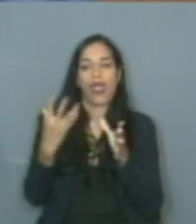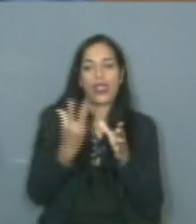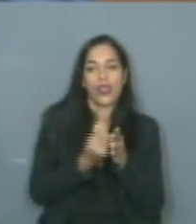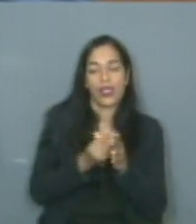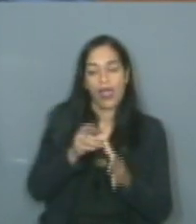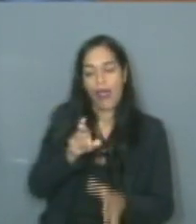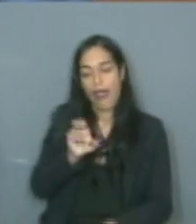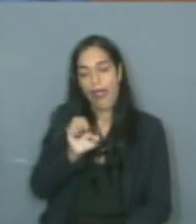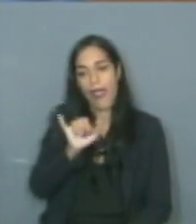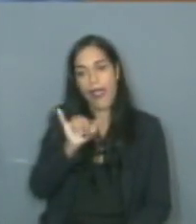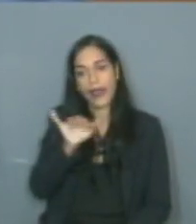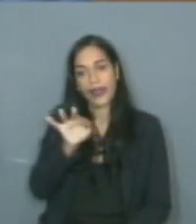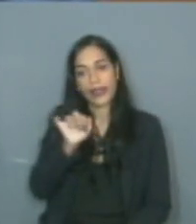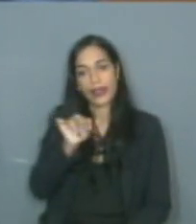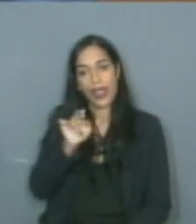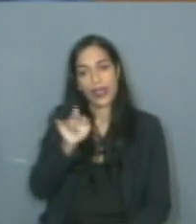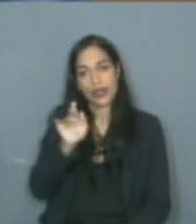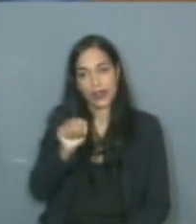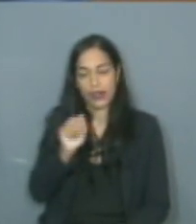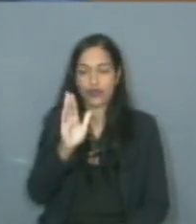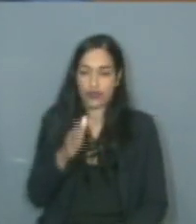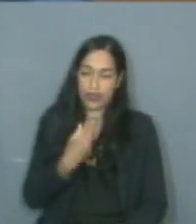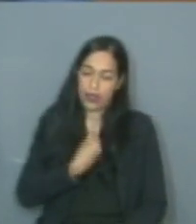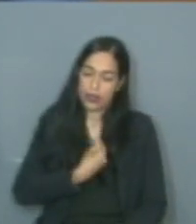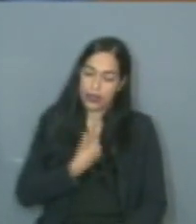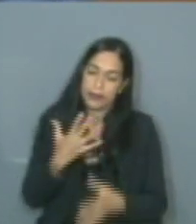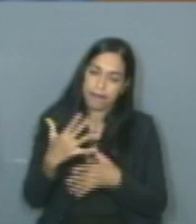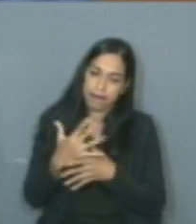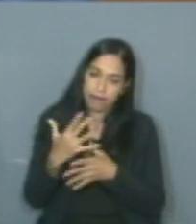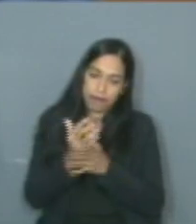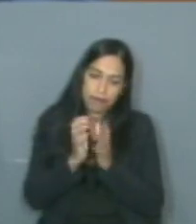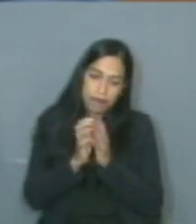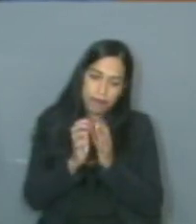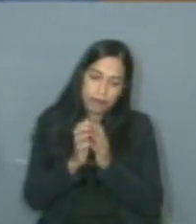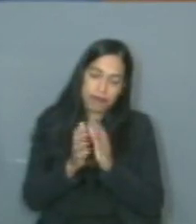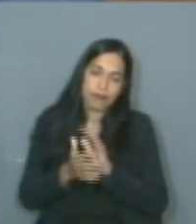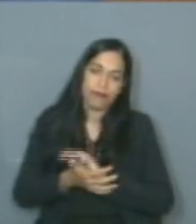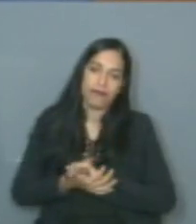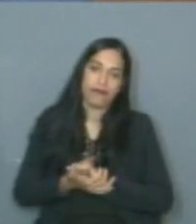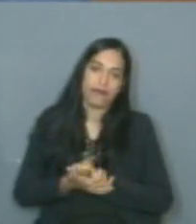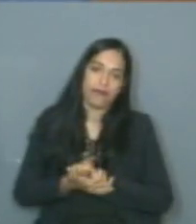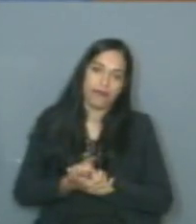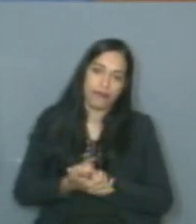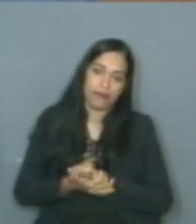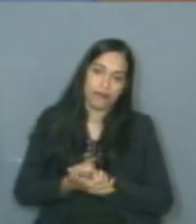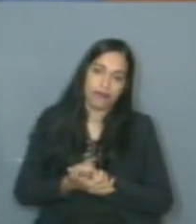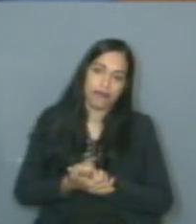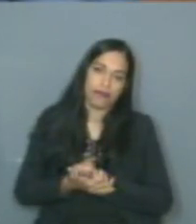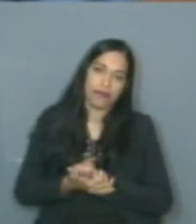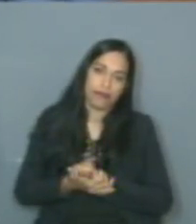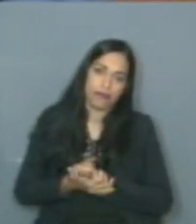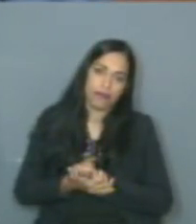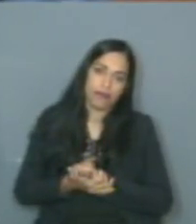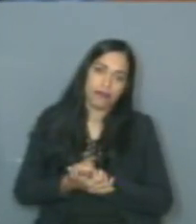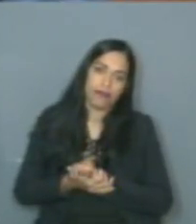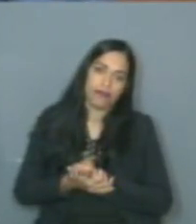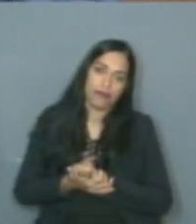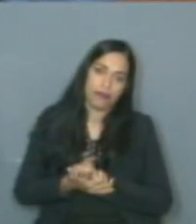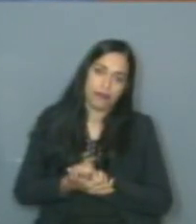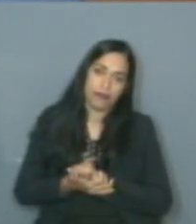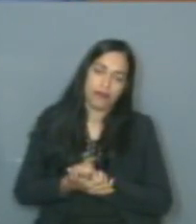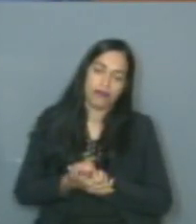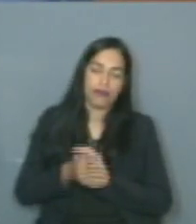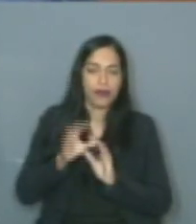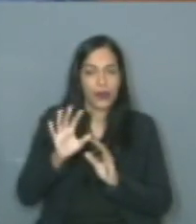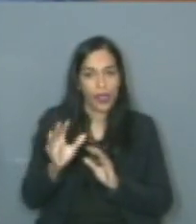um programa que já existe aqui na cidade do Recife, mas devido aos últimos fatos que